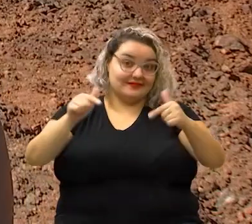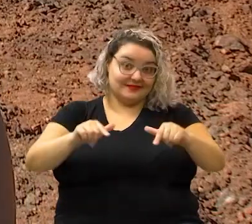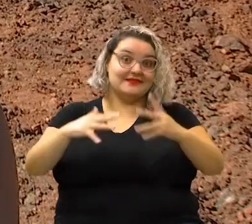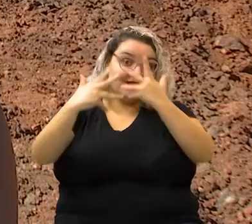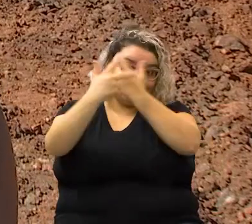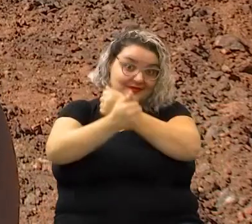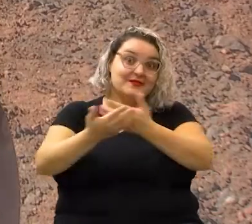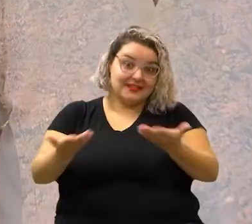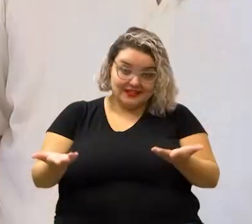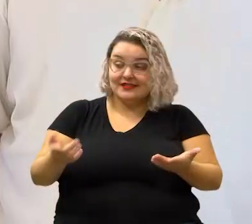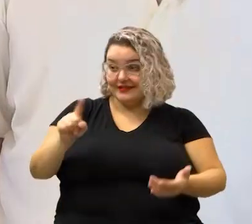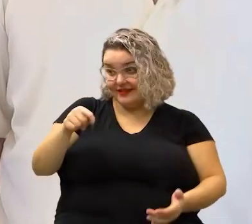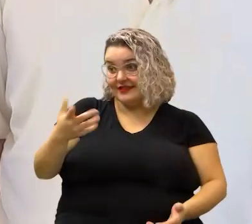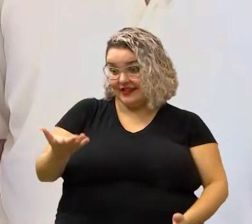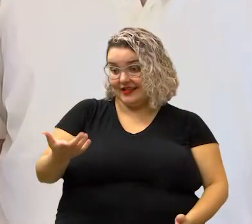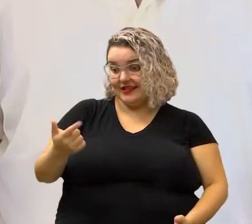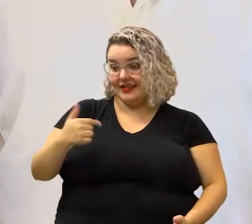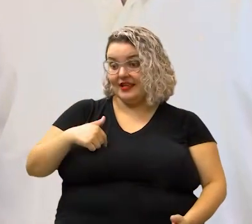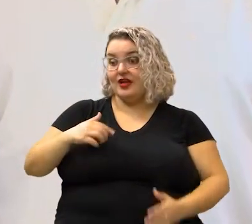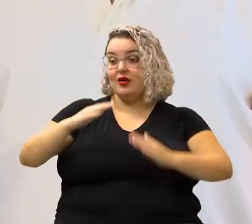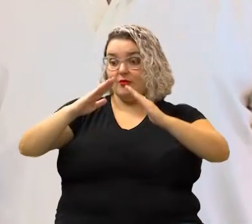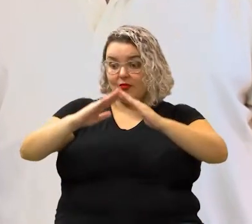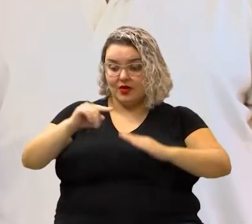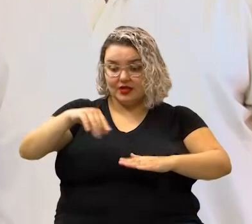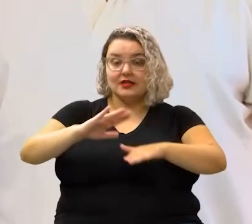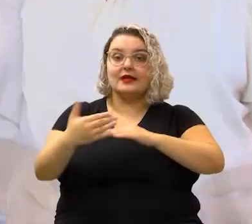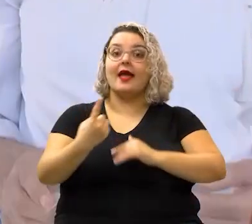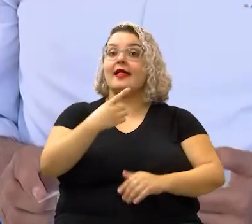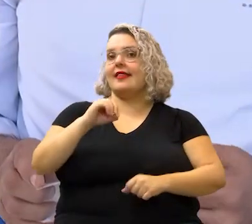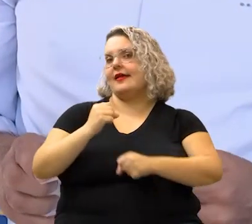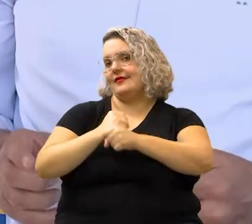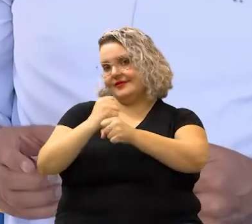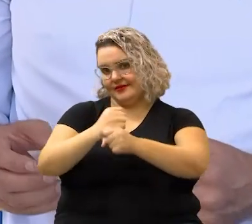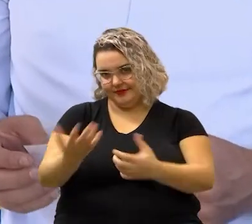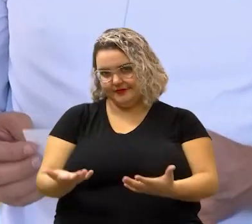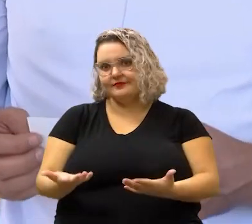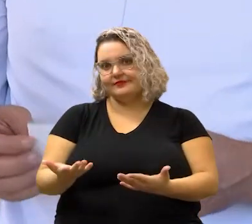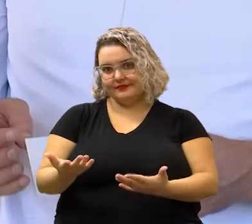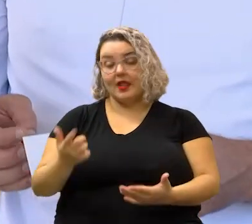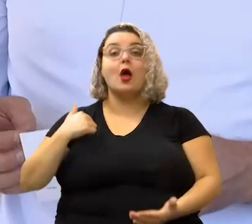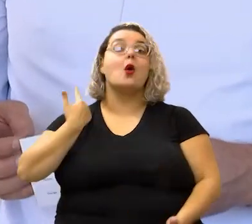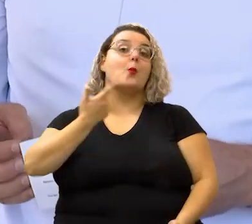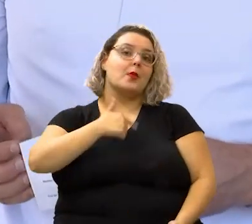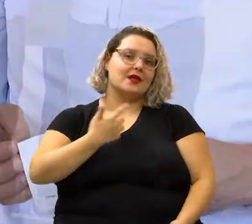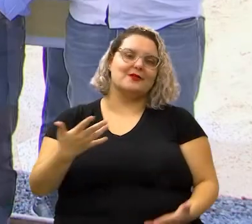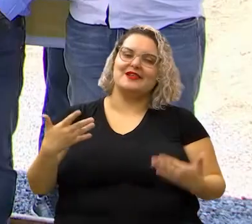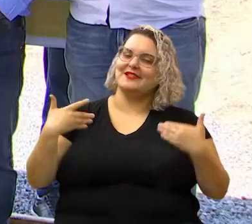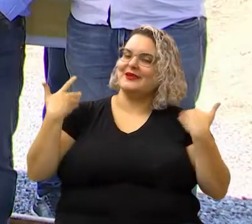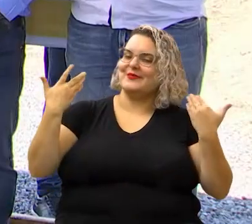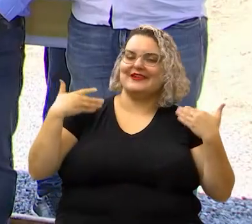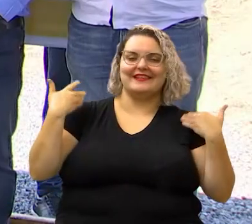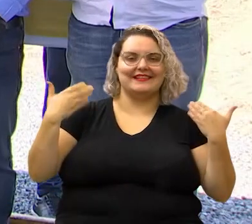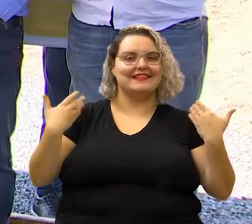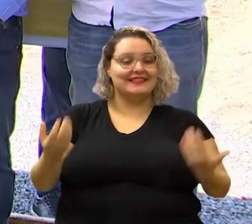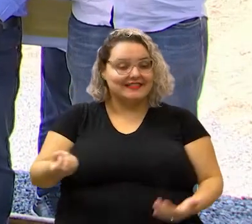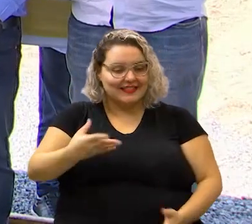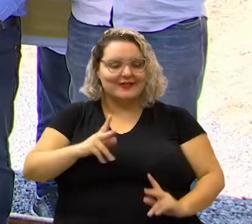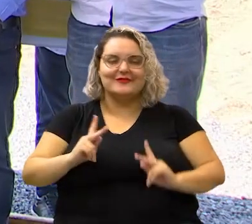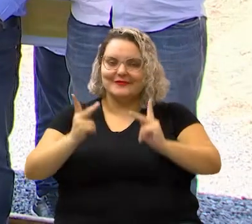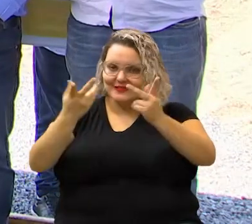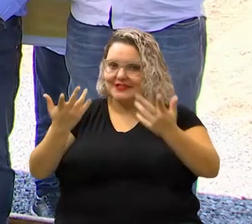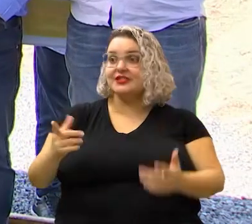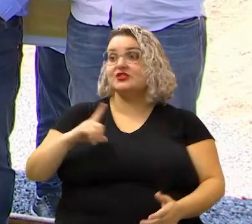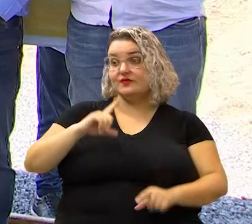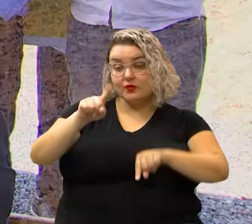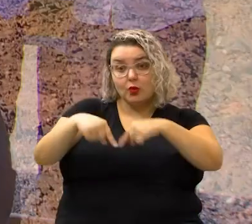local tão bonito né e assim eu tô aqui no bairro 10 anos né então para a gente é uma alegria nessa nova